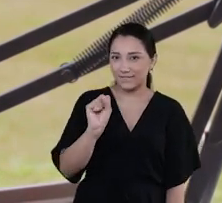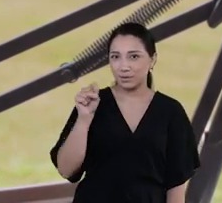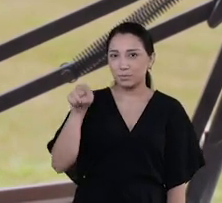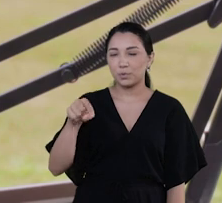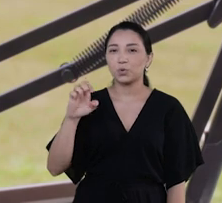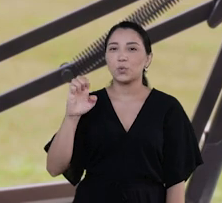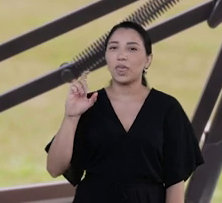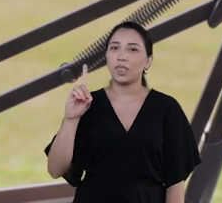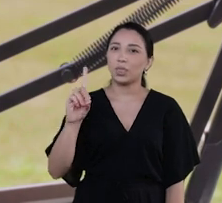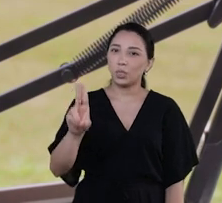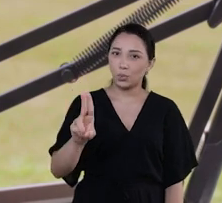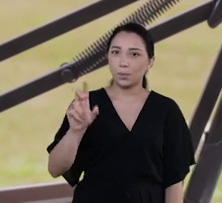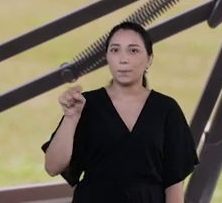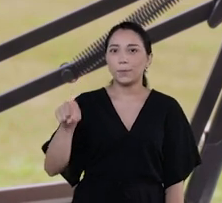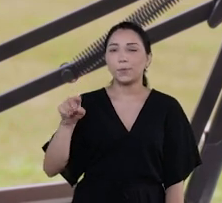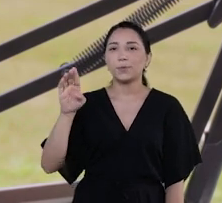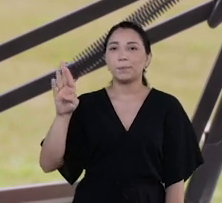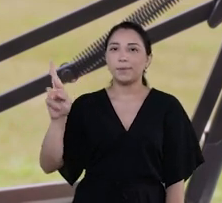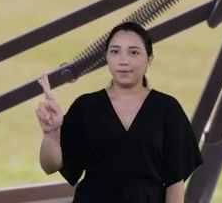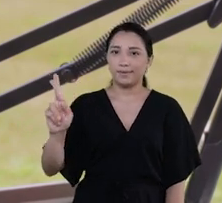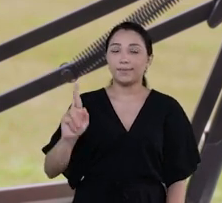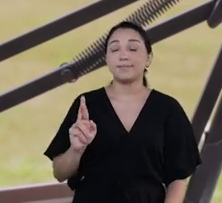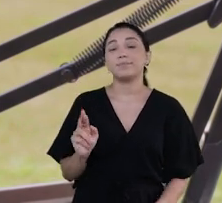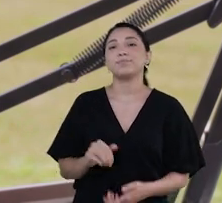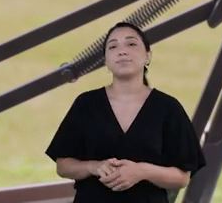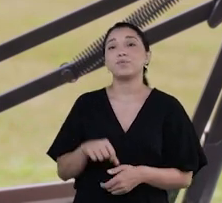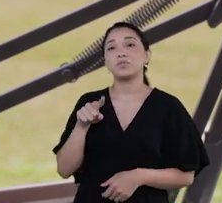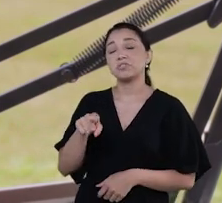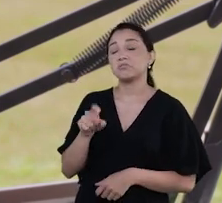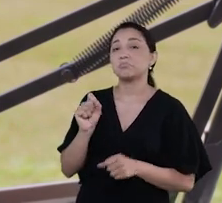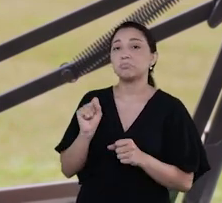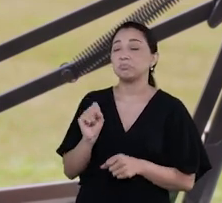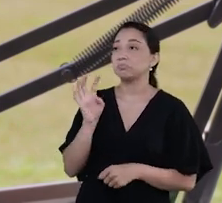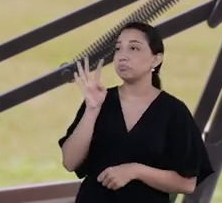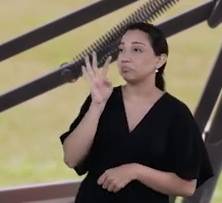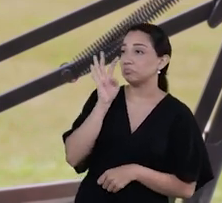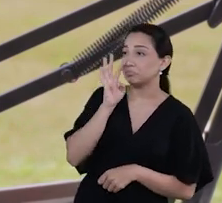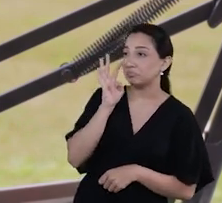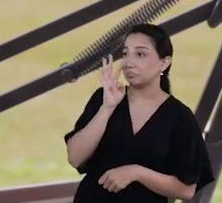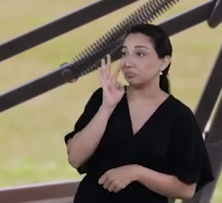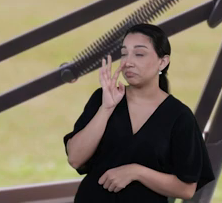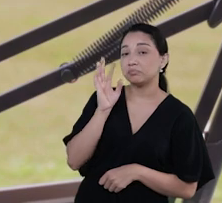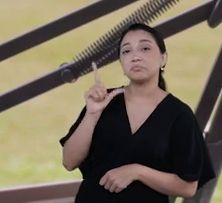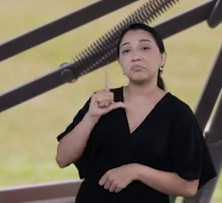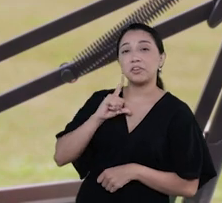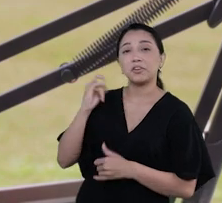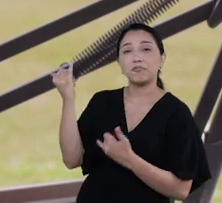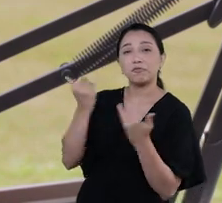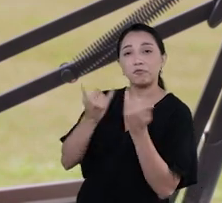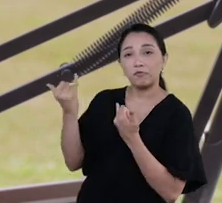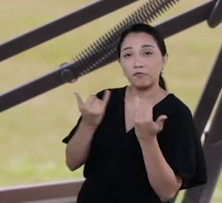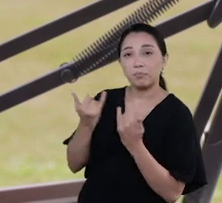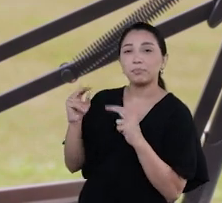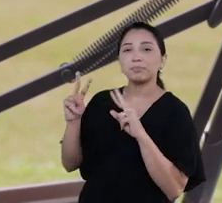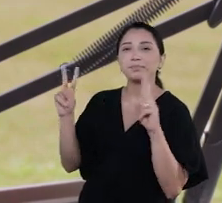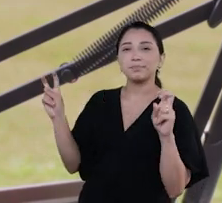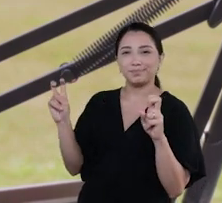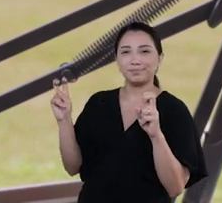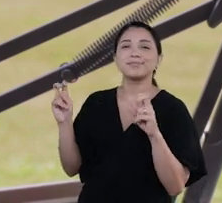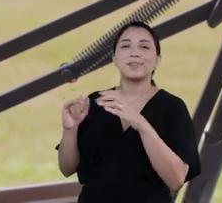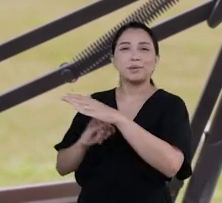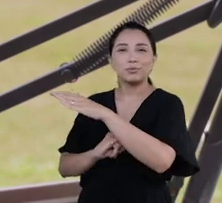lá você que nos ouve ou nos assiste pode encontrar todas as informações sobre sobre a instituição os